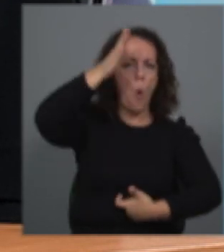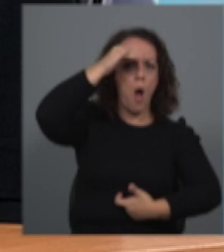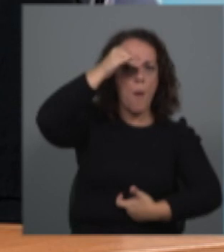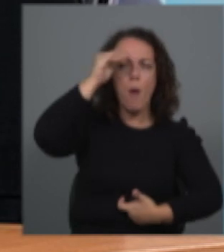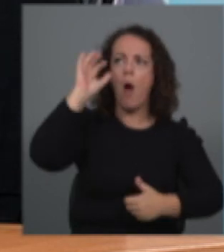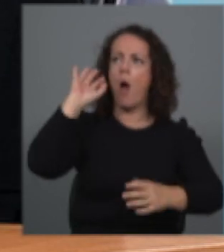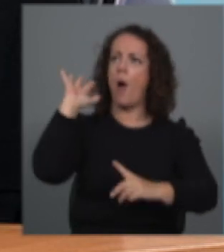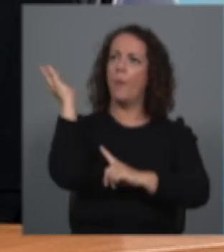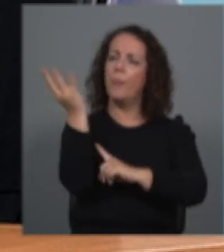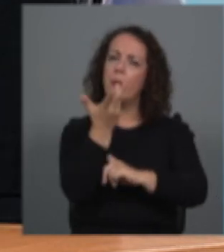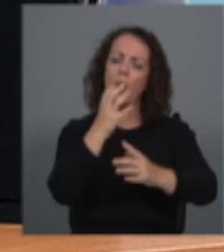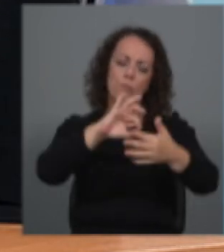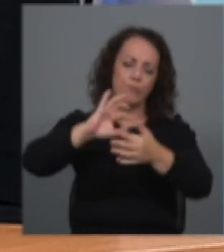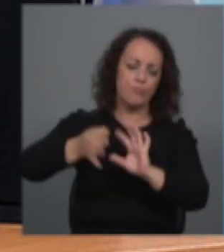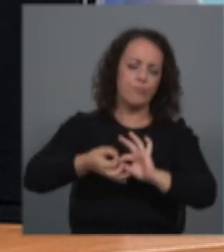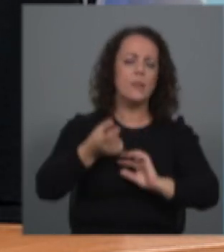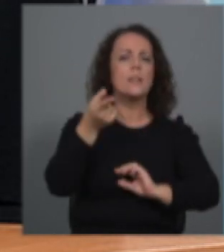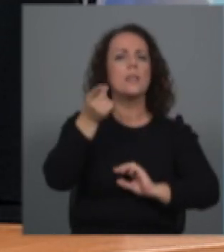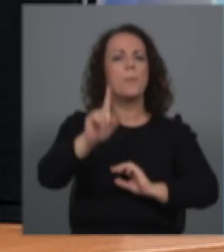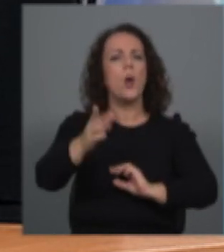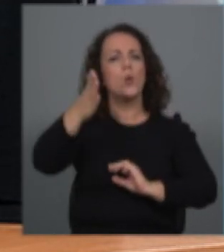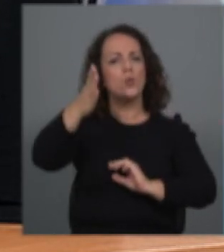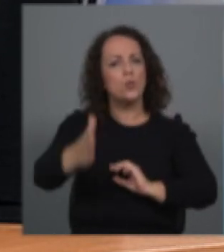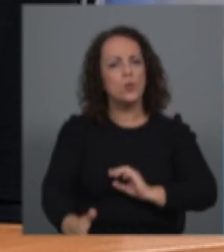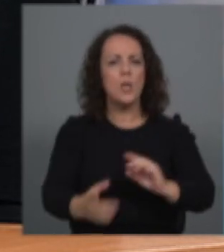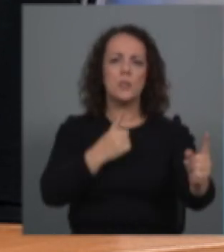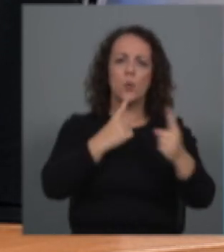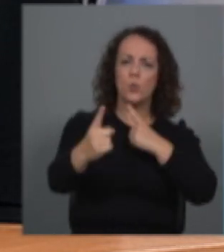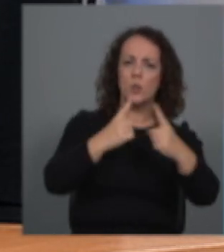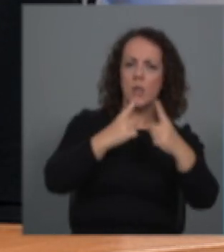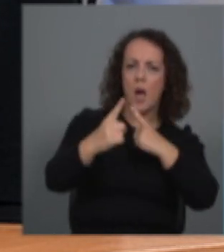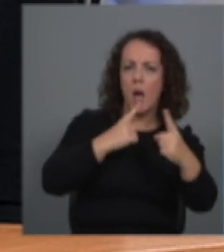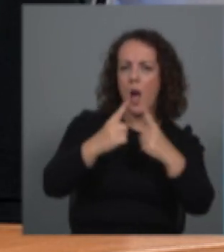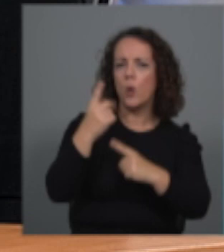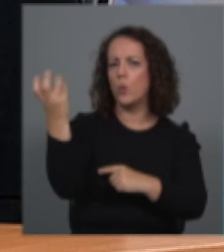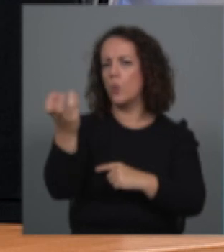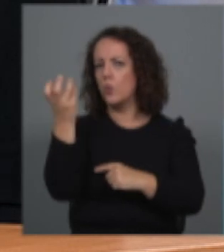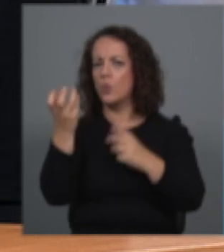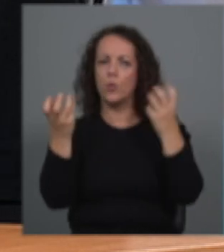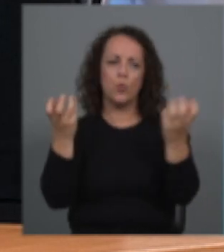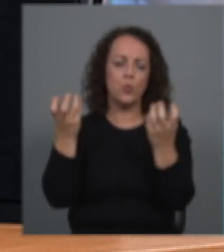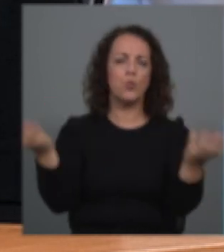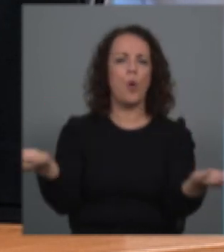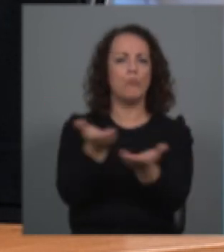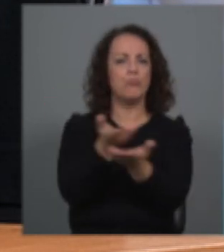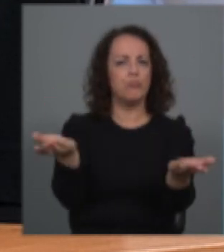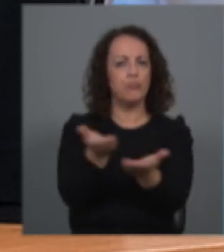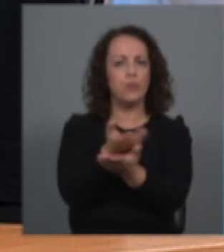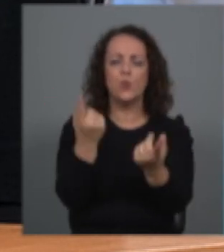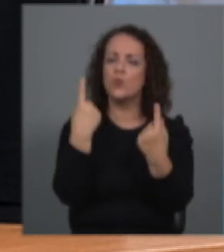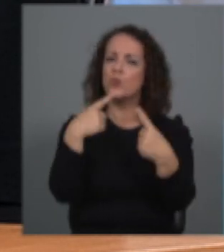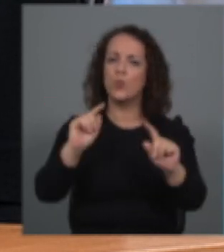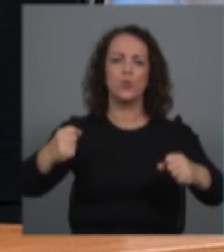da justiça, do diálogo, do encontro entre culturas e não de um choque de